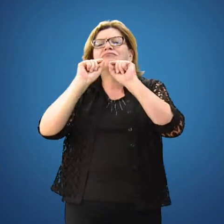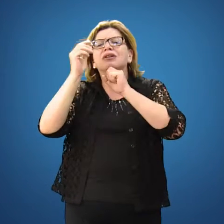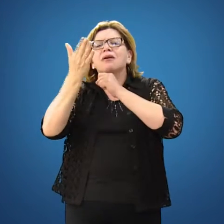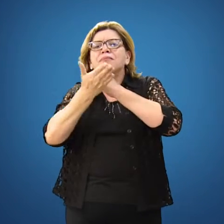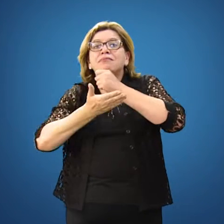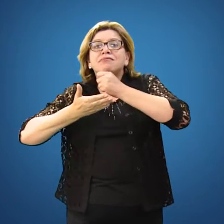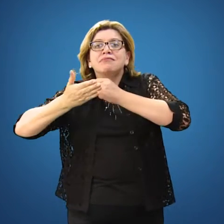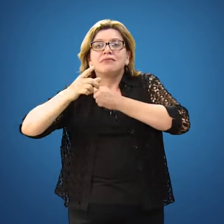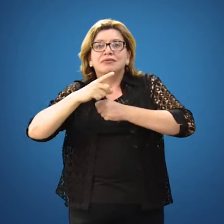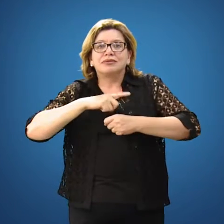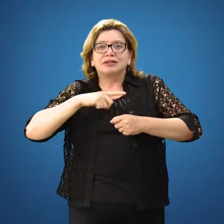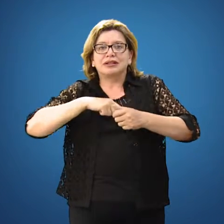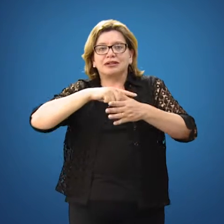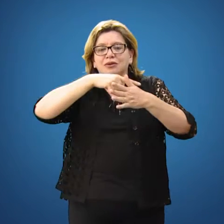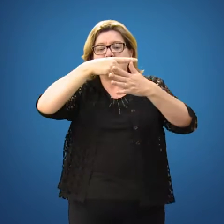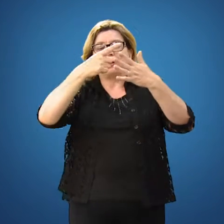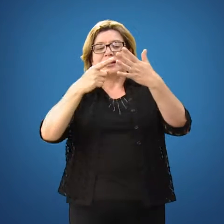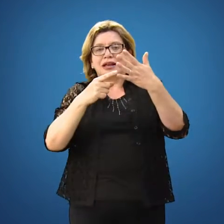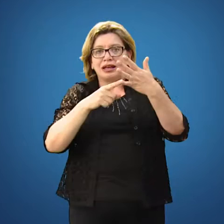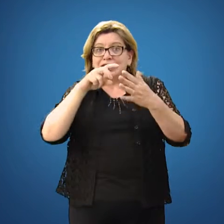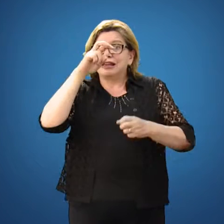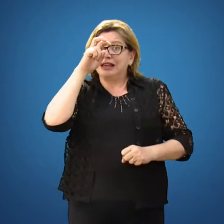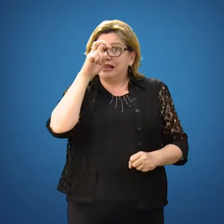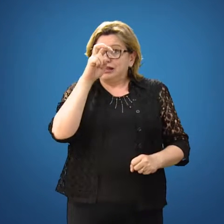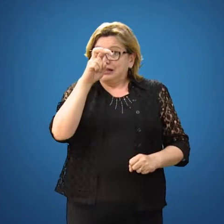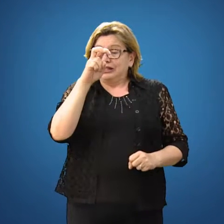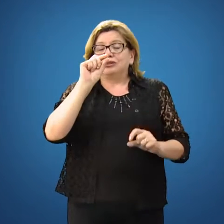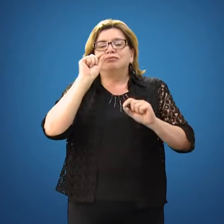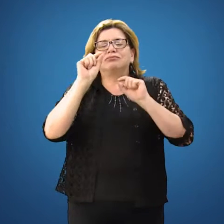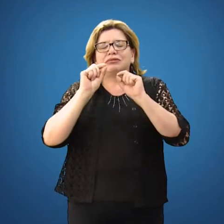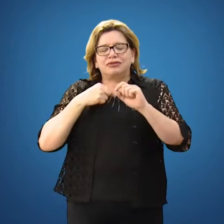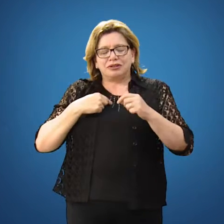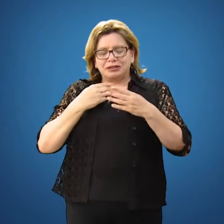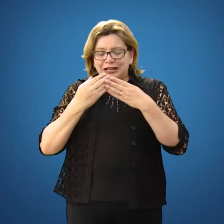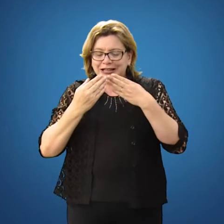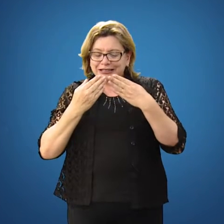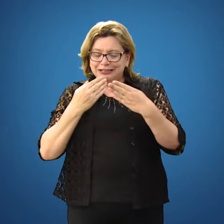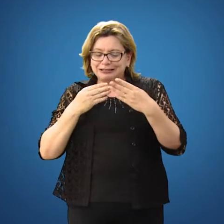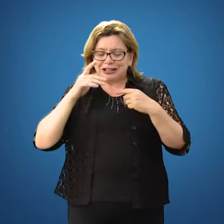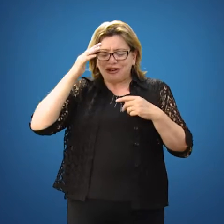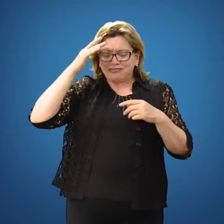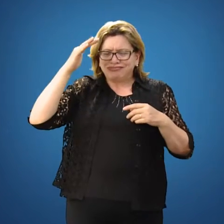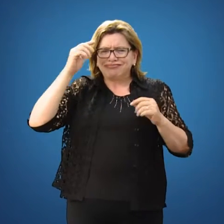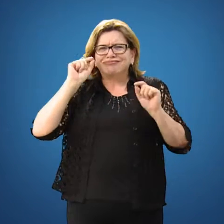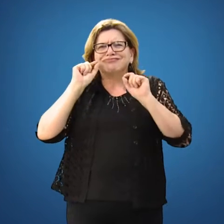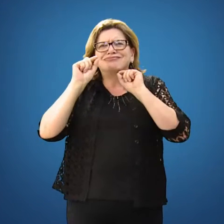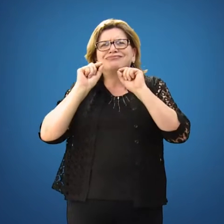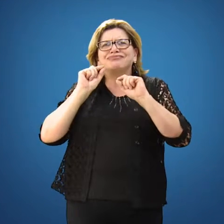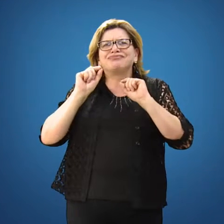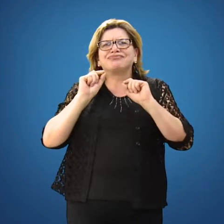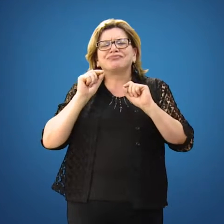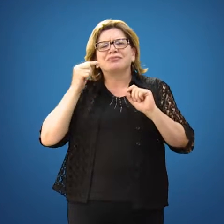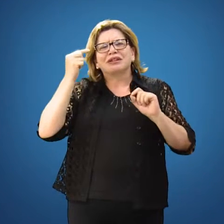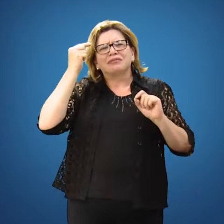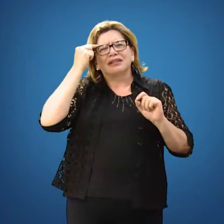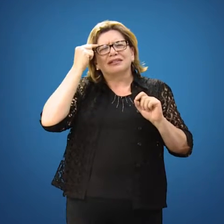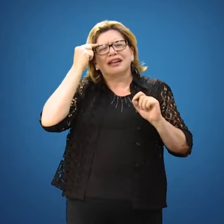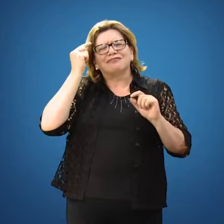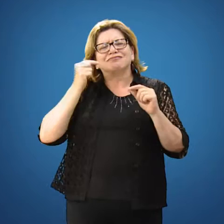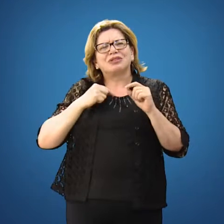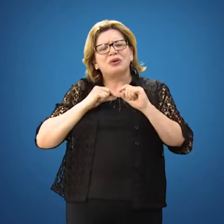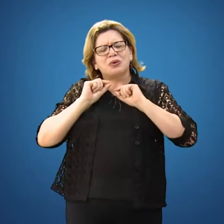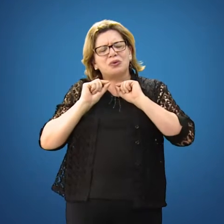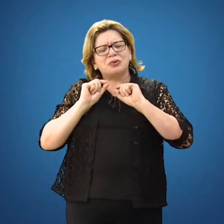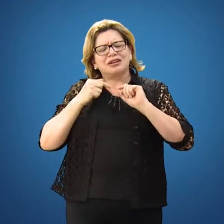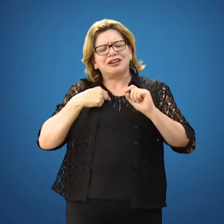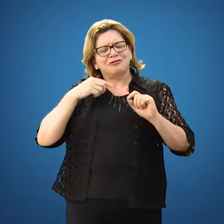quinta etapa, análise do sonho em relação ao sonhador. Então, é fazer realmente aquela transposição. Aquilo